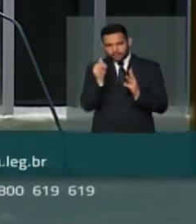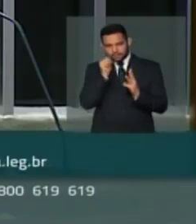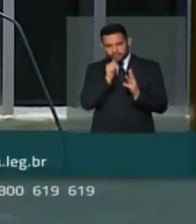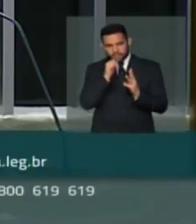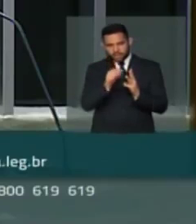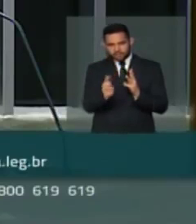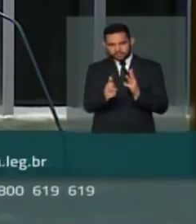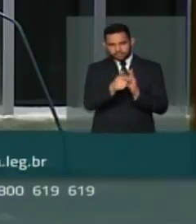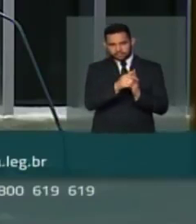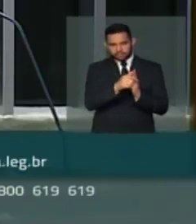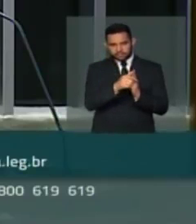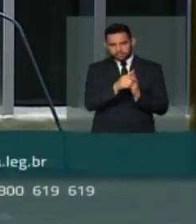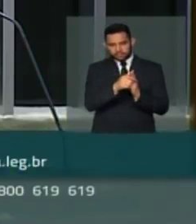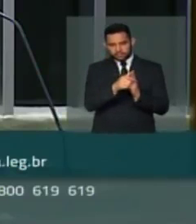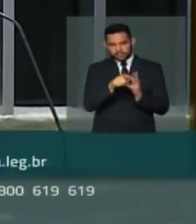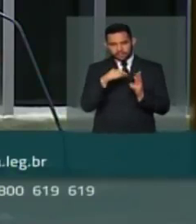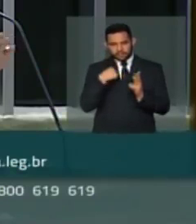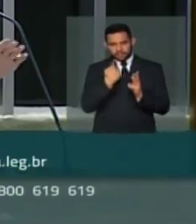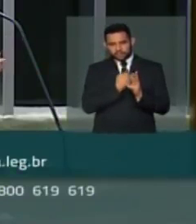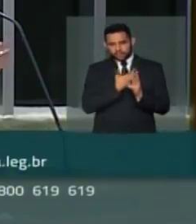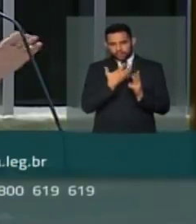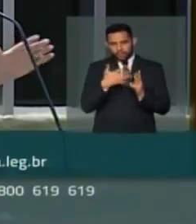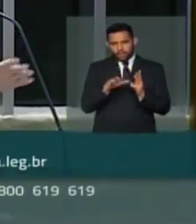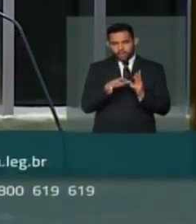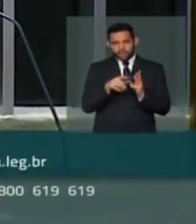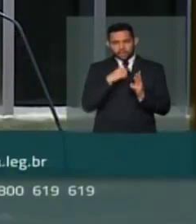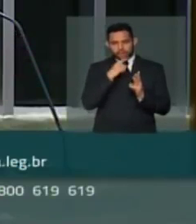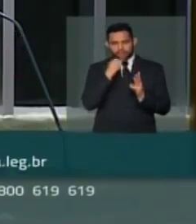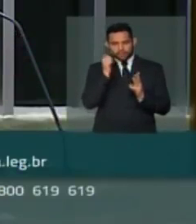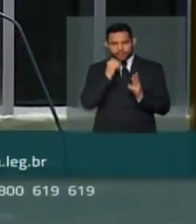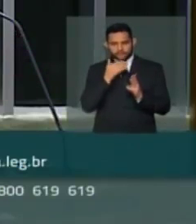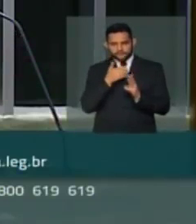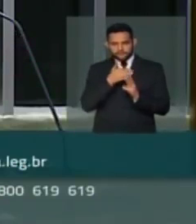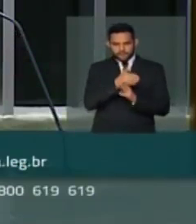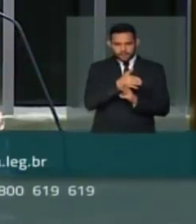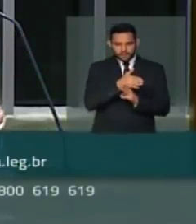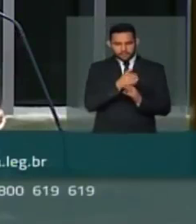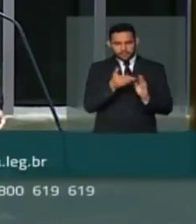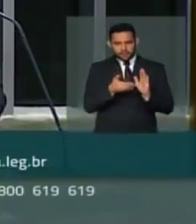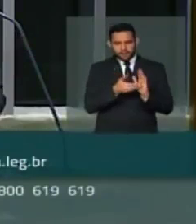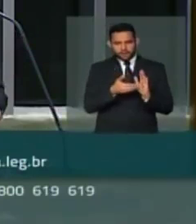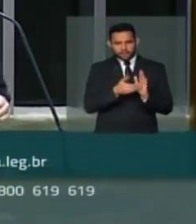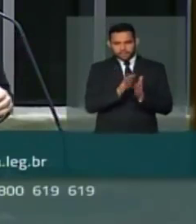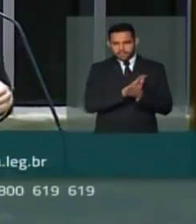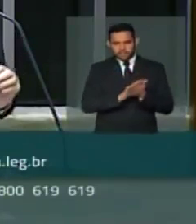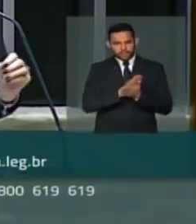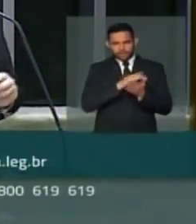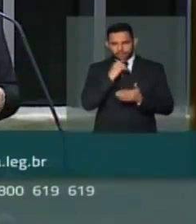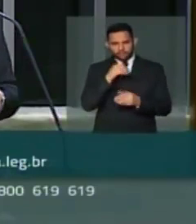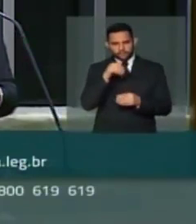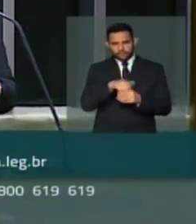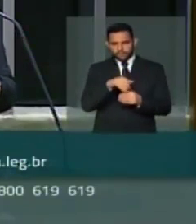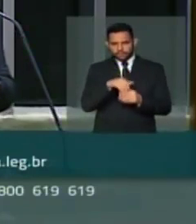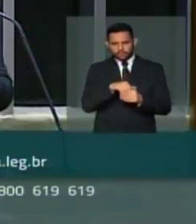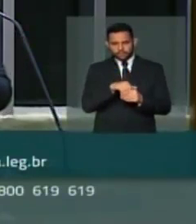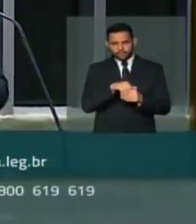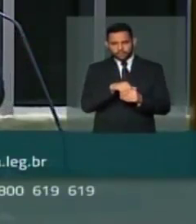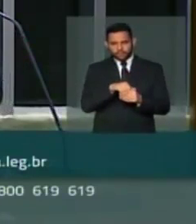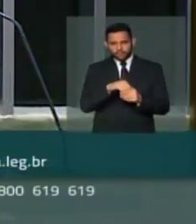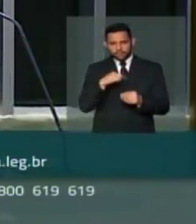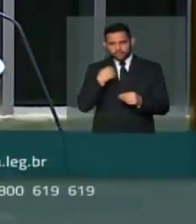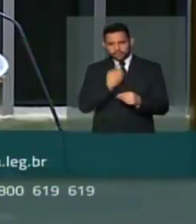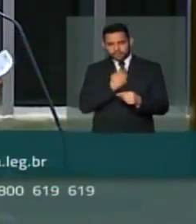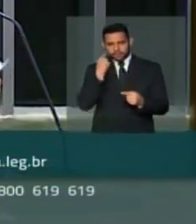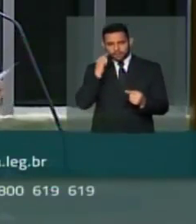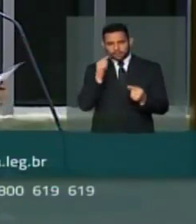mulher. E nós não queremos que nenhuma mulher venha para esta casa sem nenhum voto. Nós também estamos e